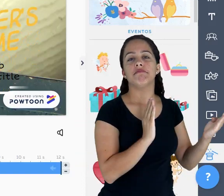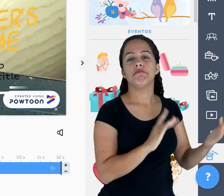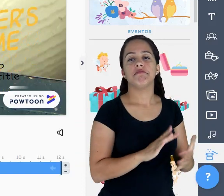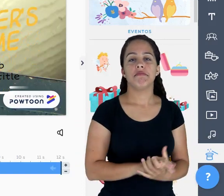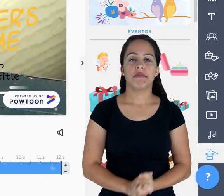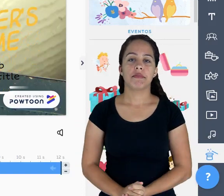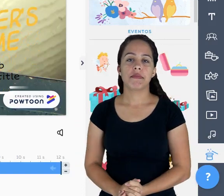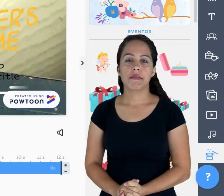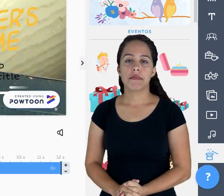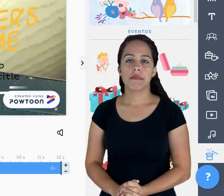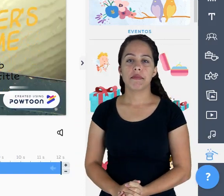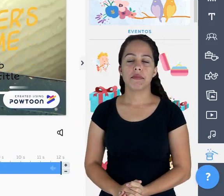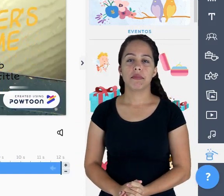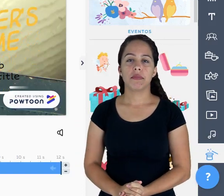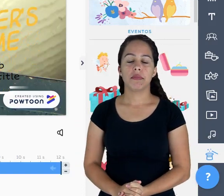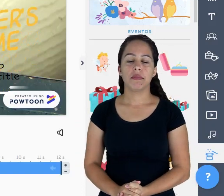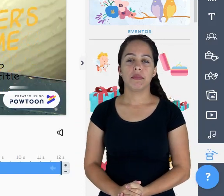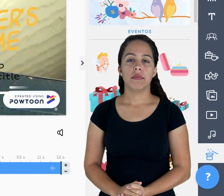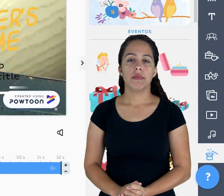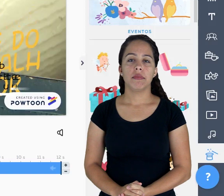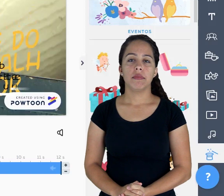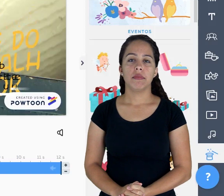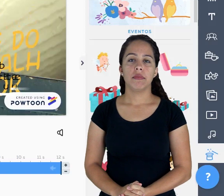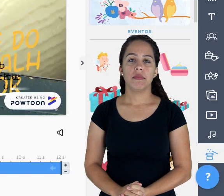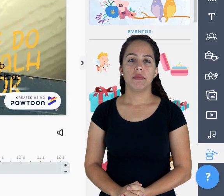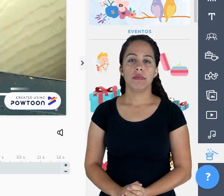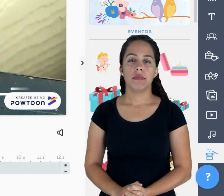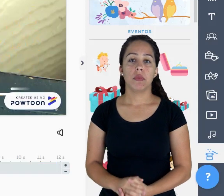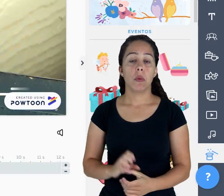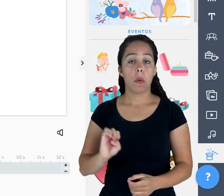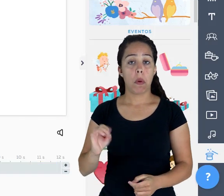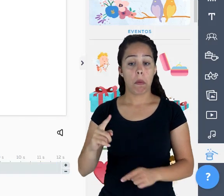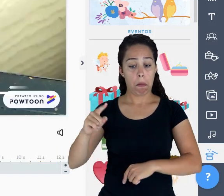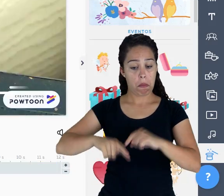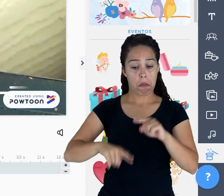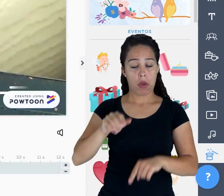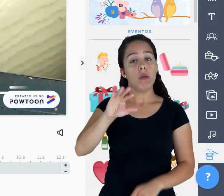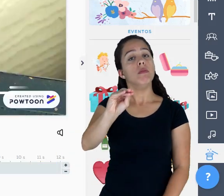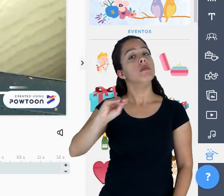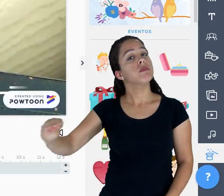esse objeto aqui eu posso colocar ele no início